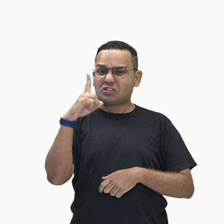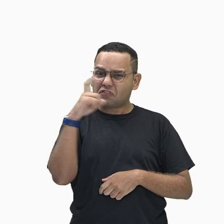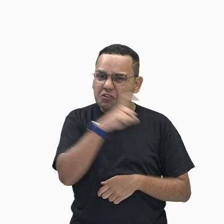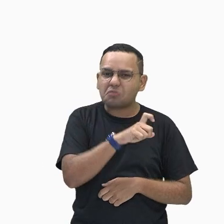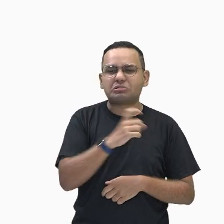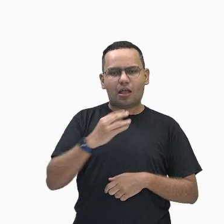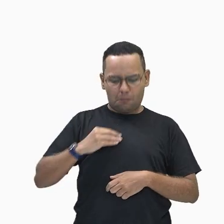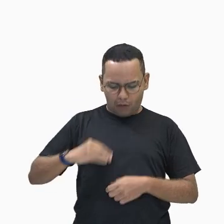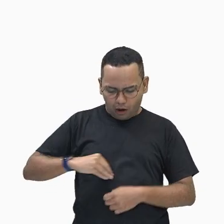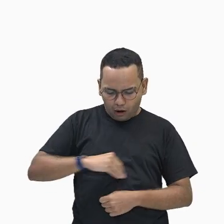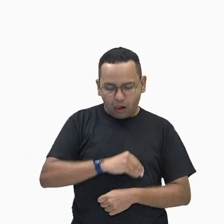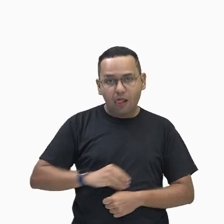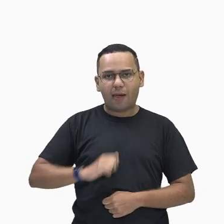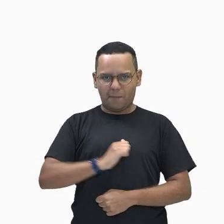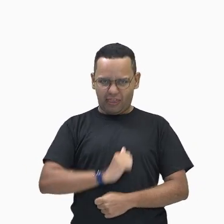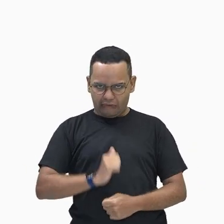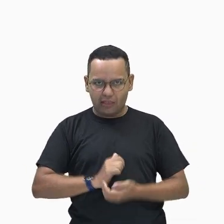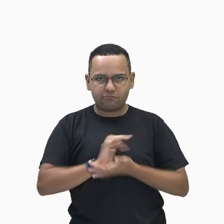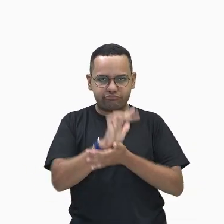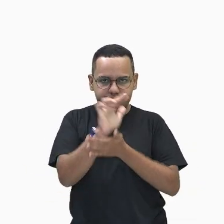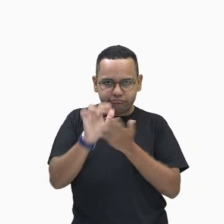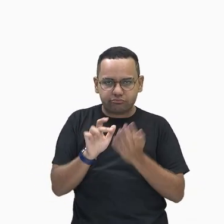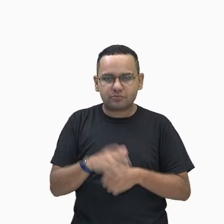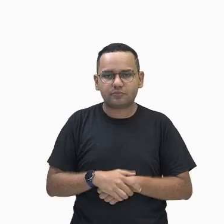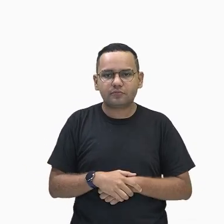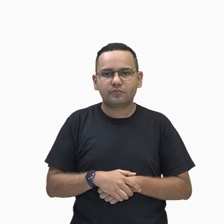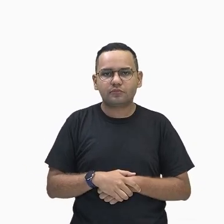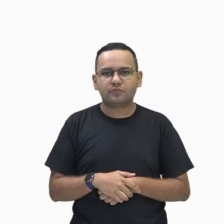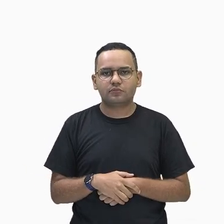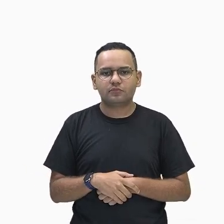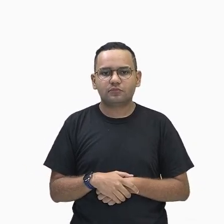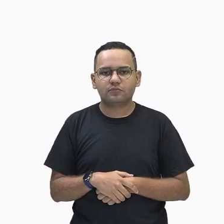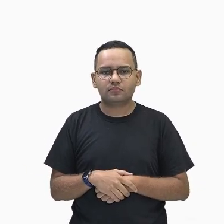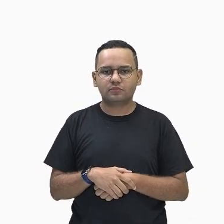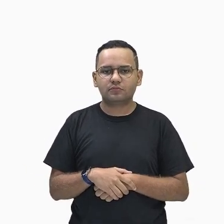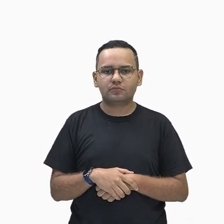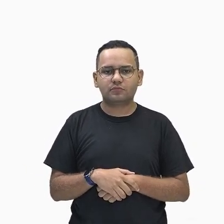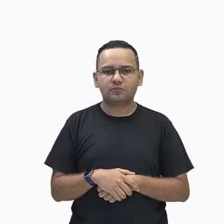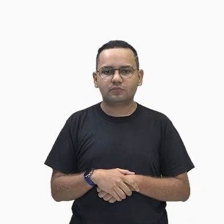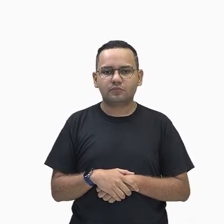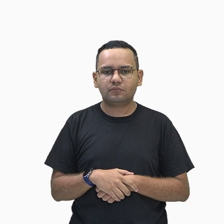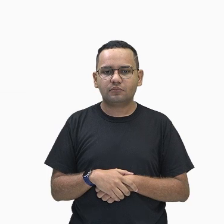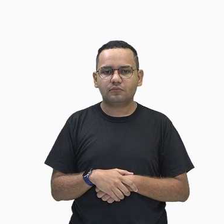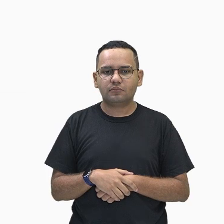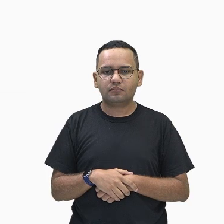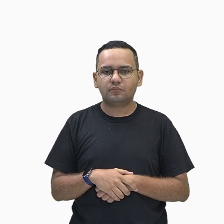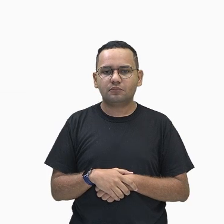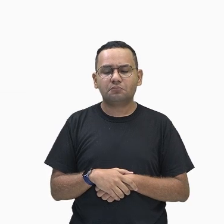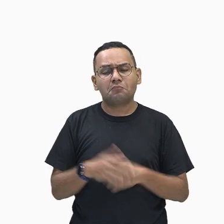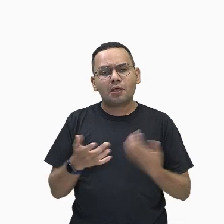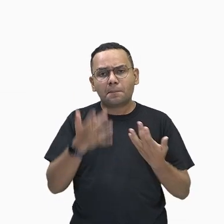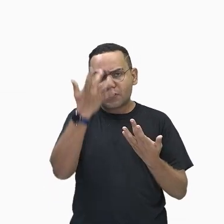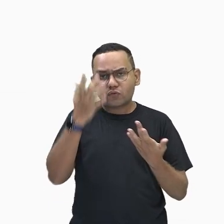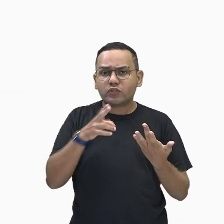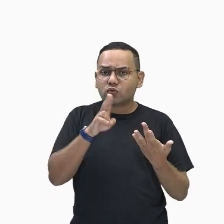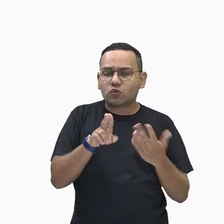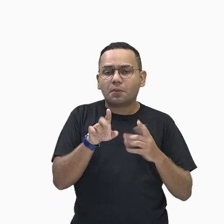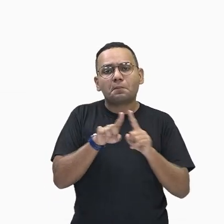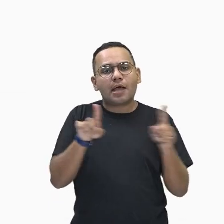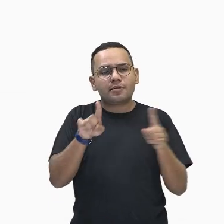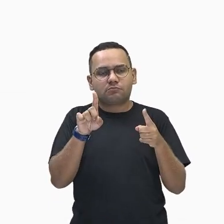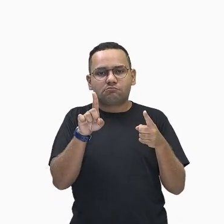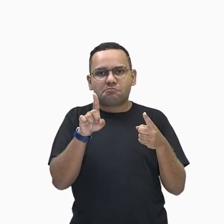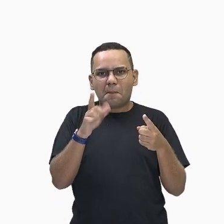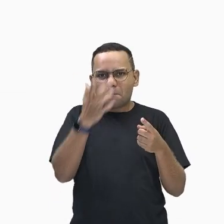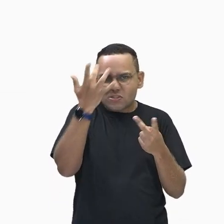ah causa ento do estômago então e eh a pessoa vai usar isso aí Ah para quem tem o problema